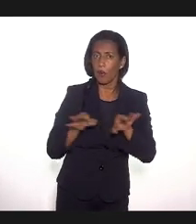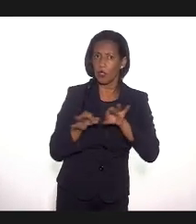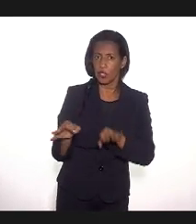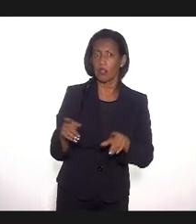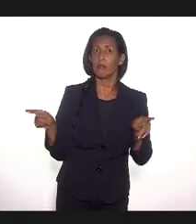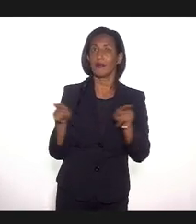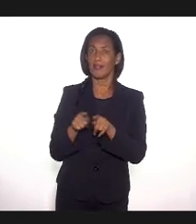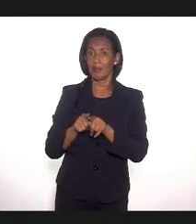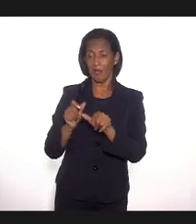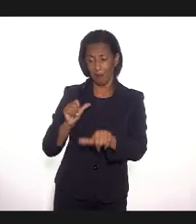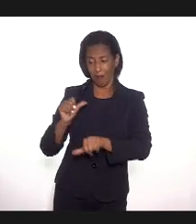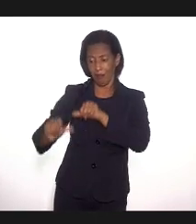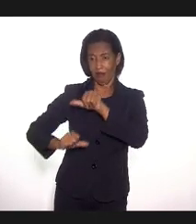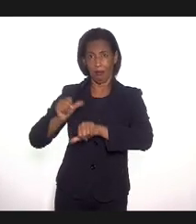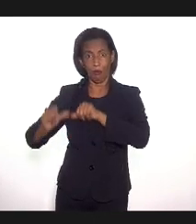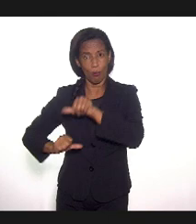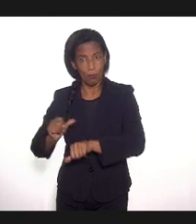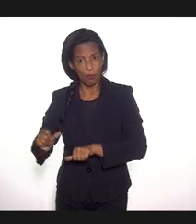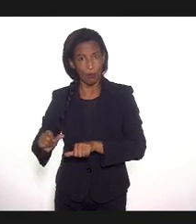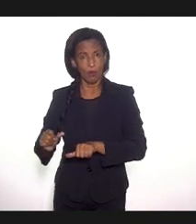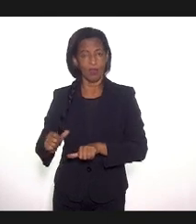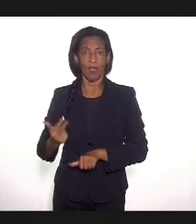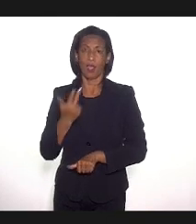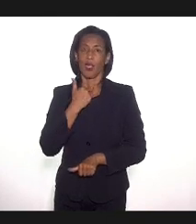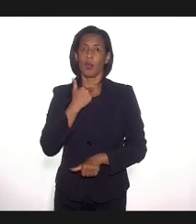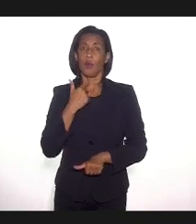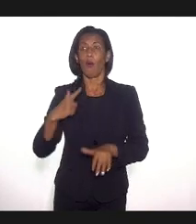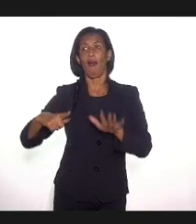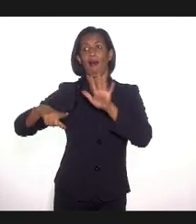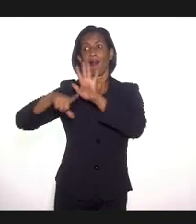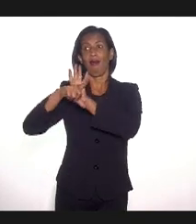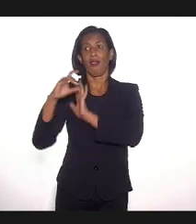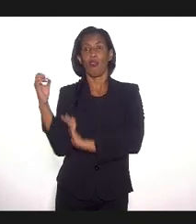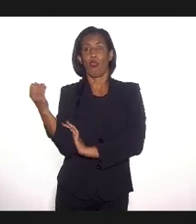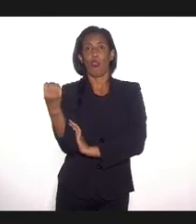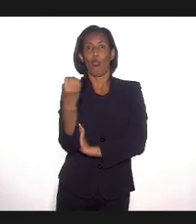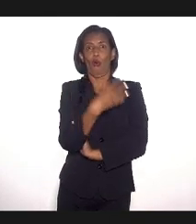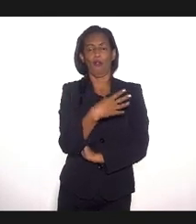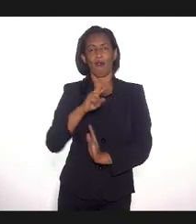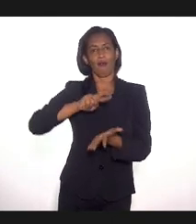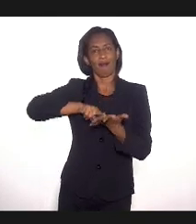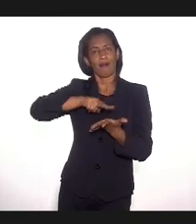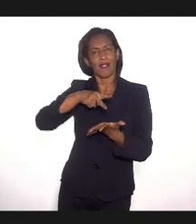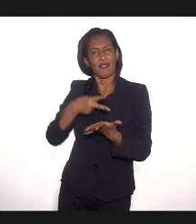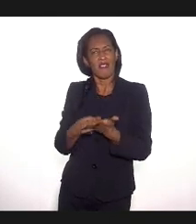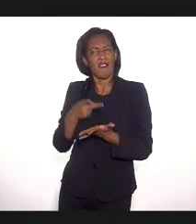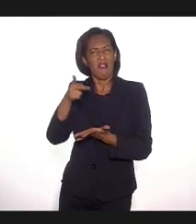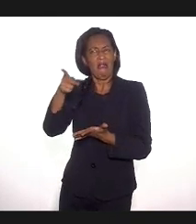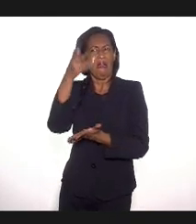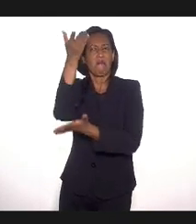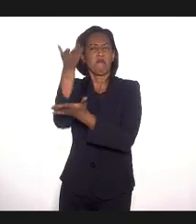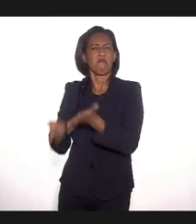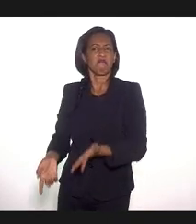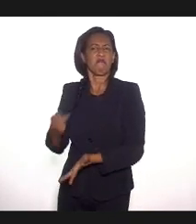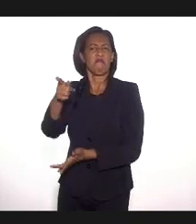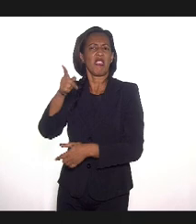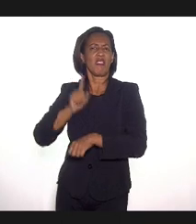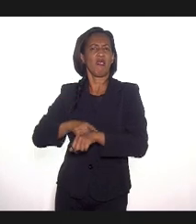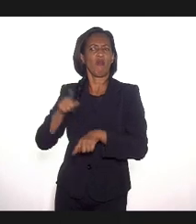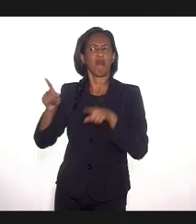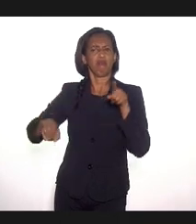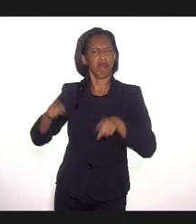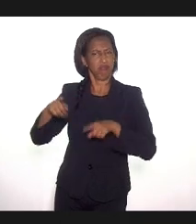modificá-la, e ele não pode apenas fazer uma lei nova, interpretando que essa lei perdeu a vigência porque o decreto perdeu.